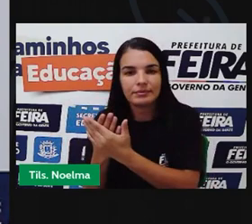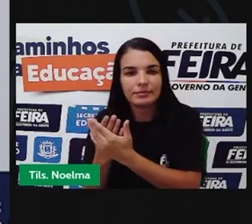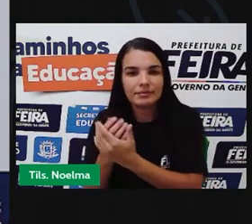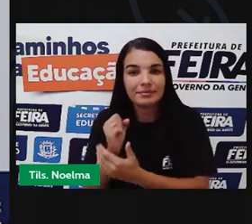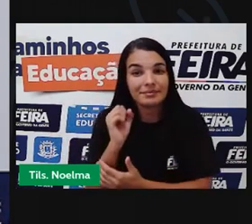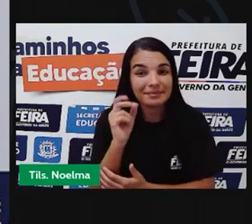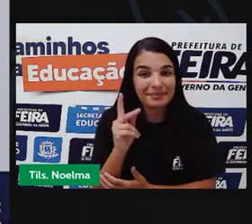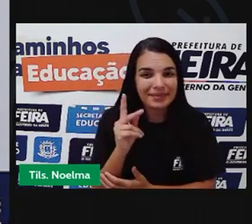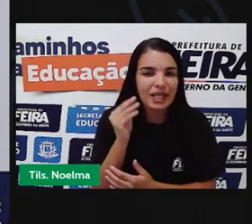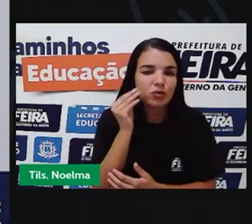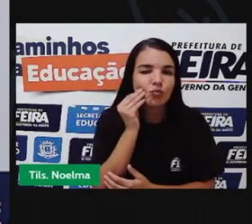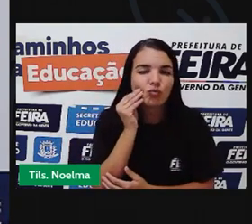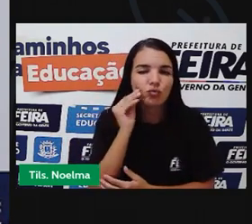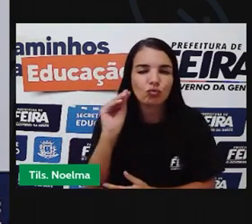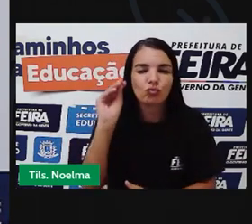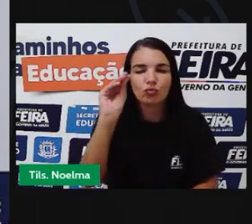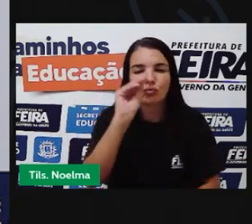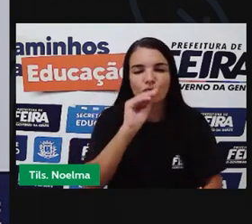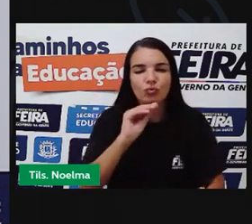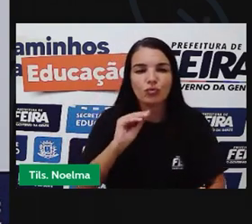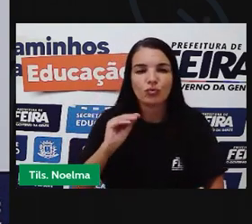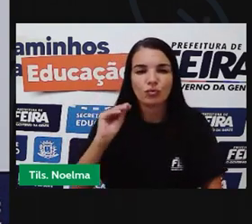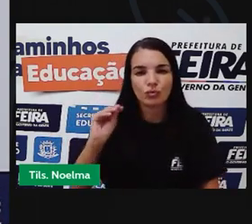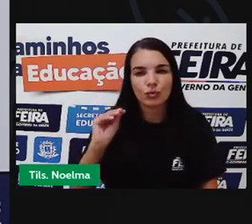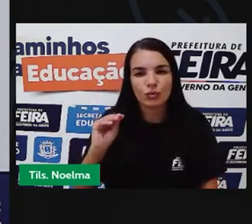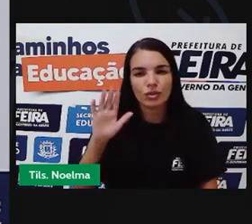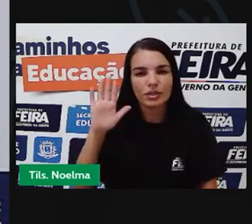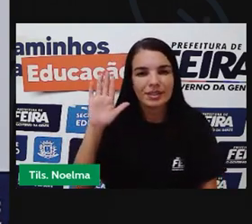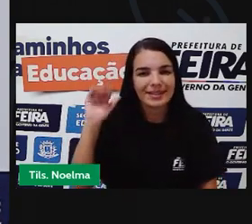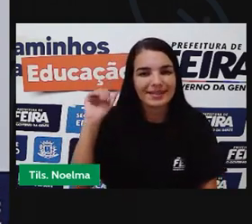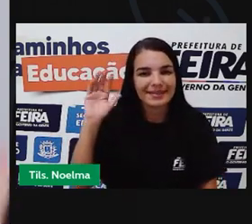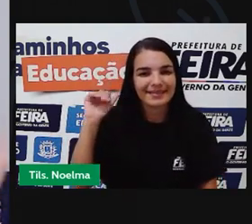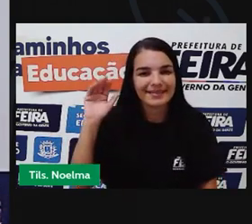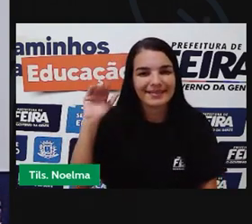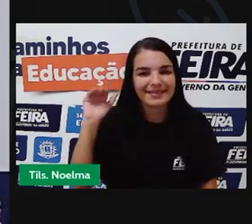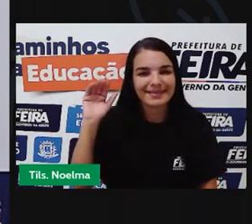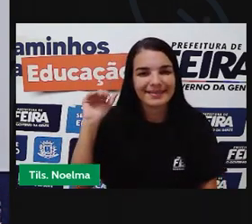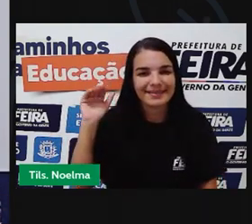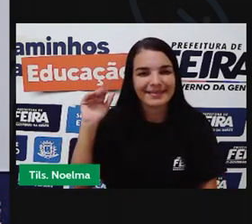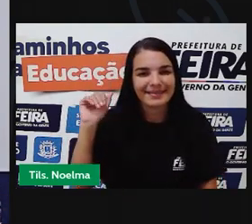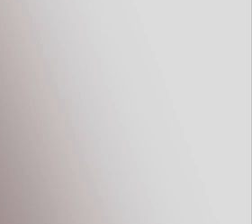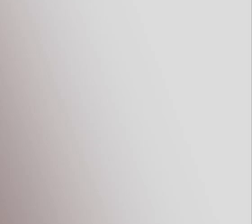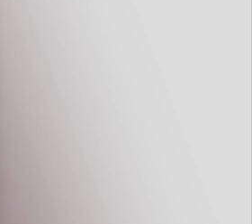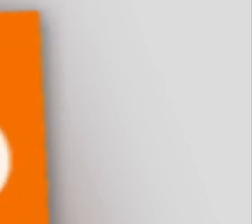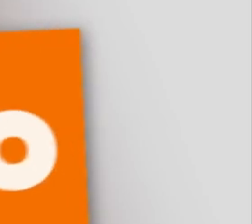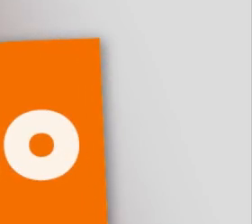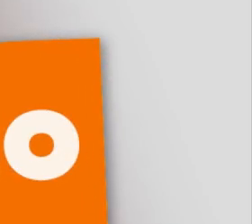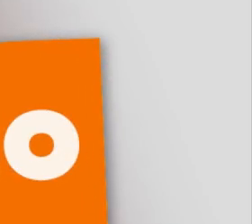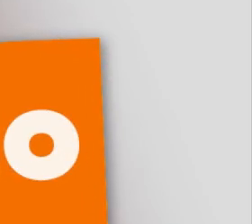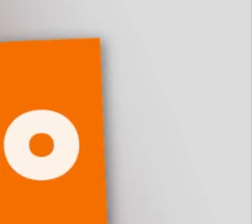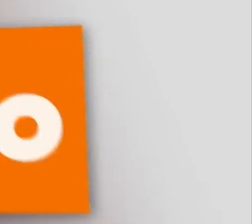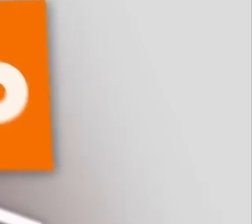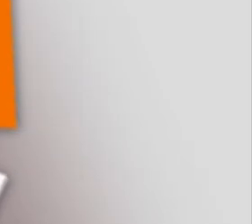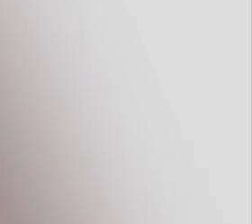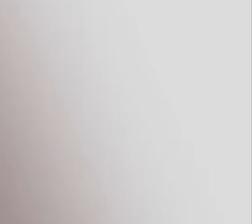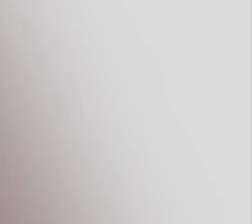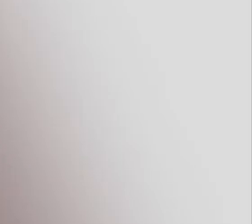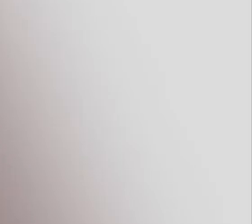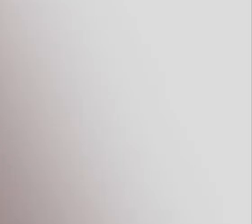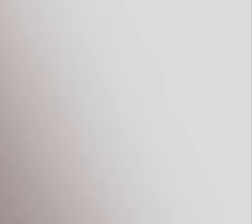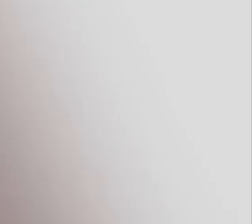vocês Beijinho No coração De cada um De vocês E até mais Tchau Tchau Tchau Tchau Tchau